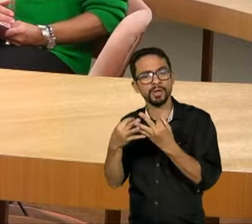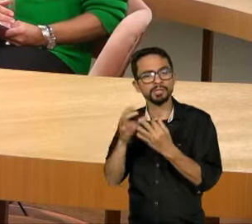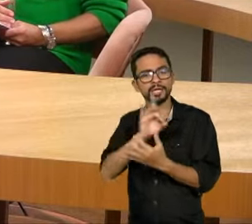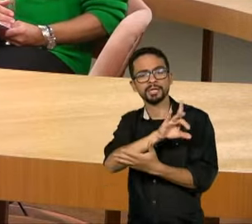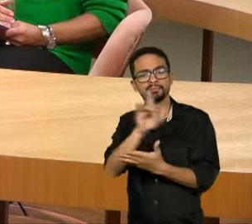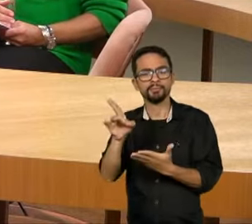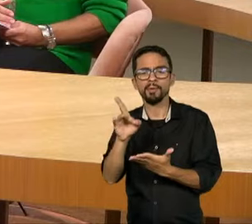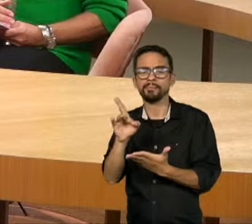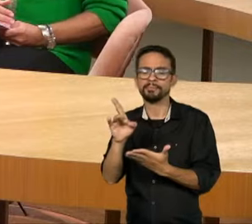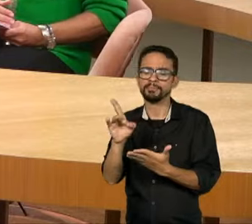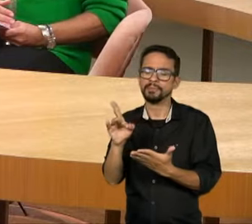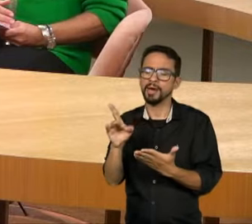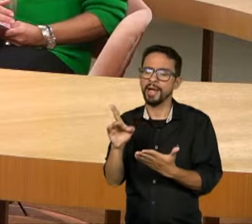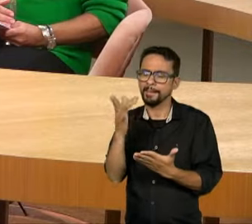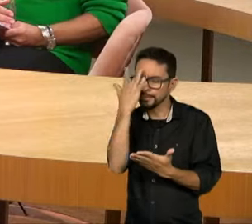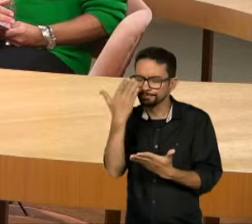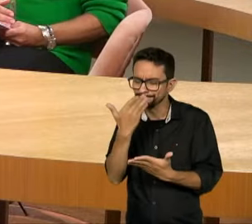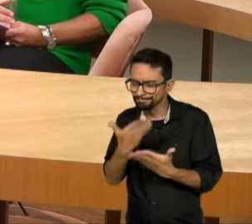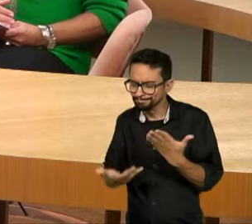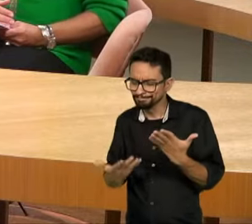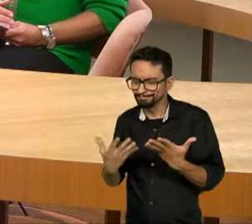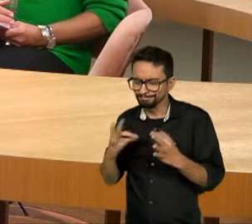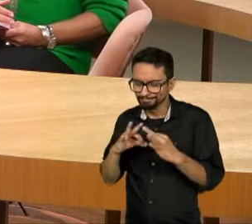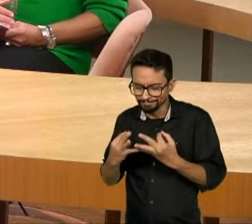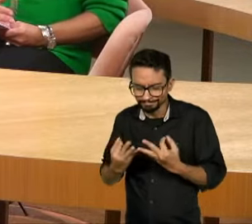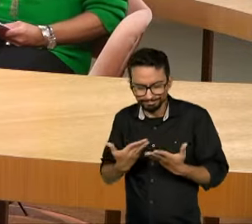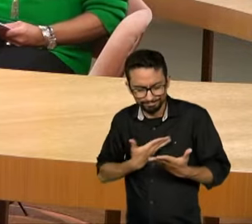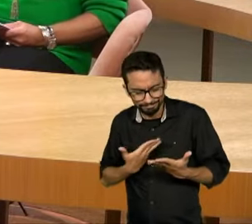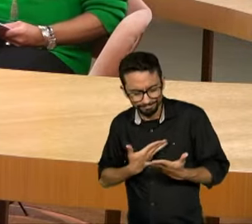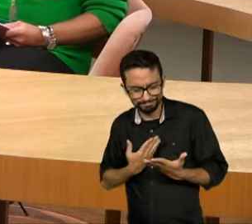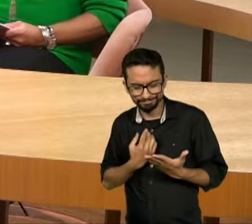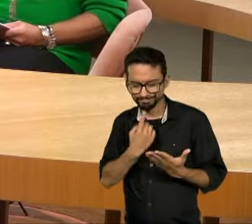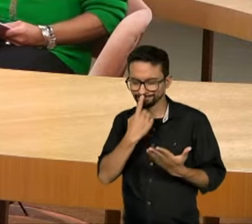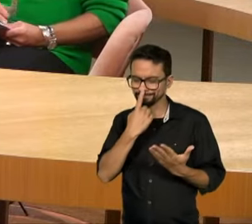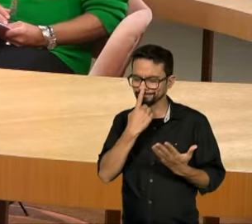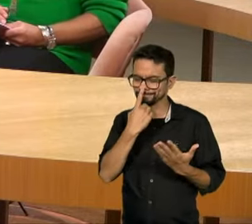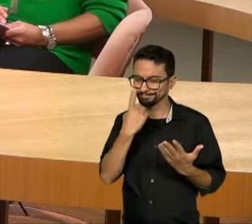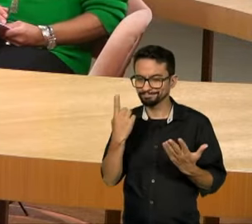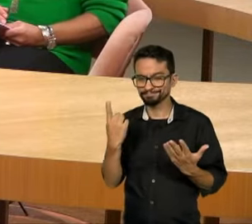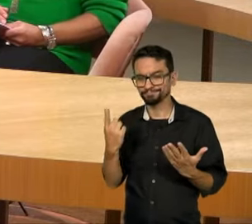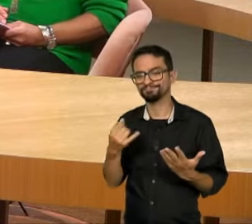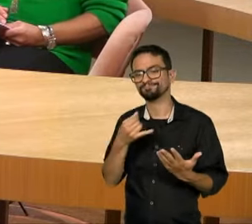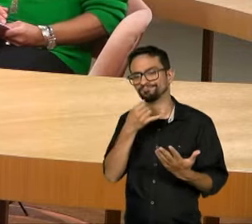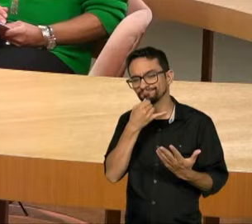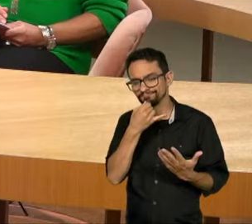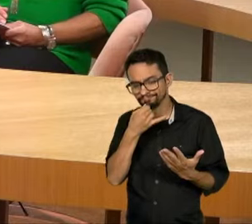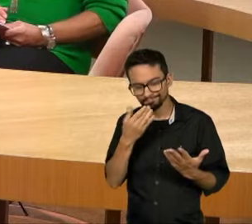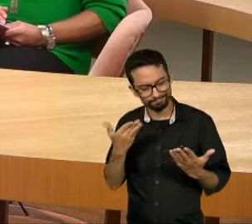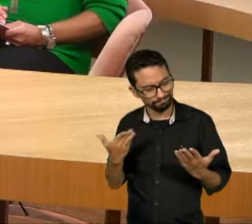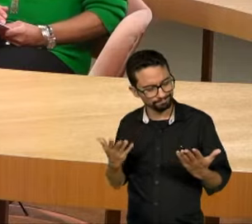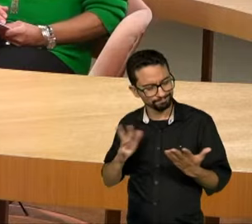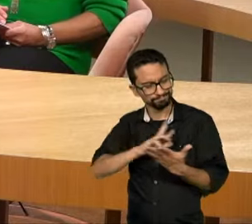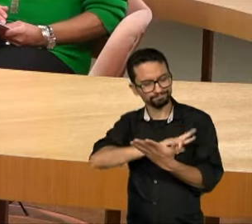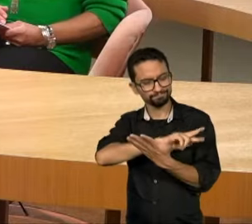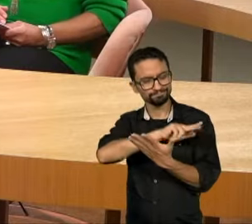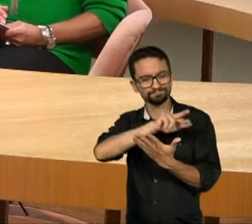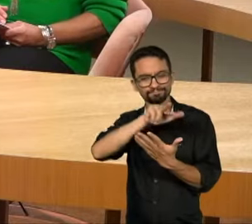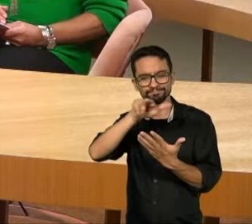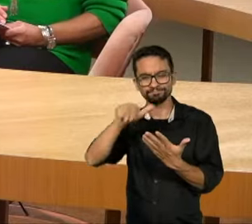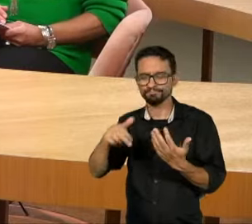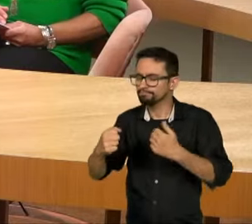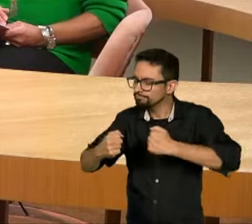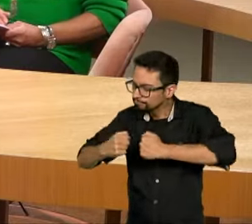seus entes queridos, seus colegas, seus parentes, enfim, seus amigos, parceiros. Receba